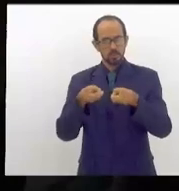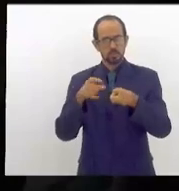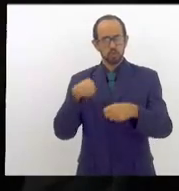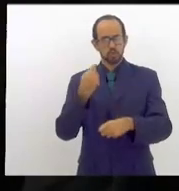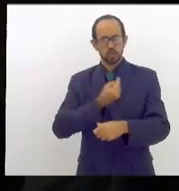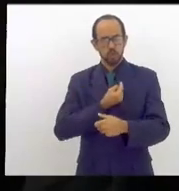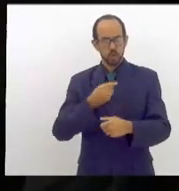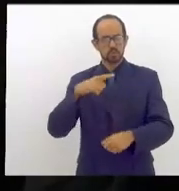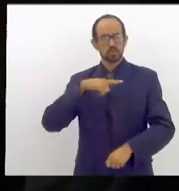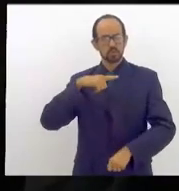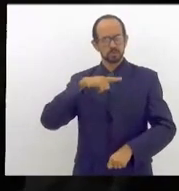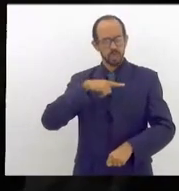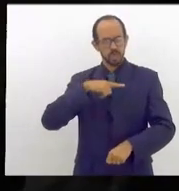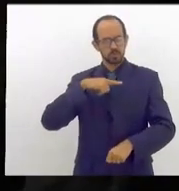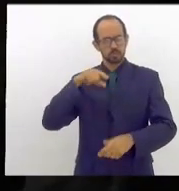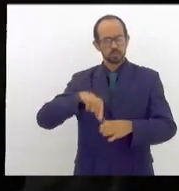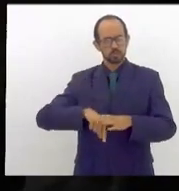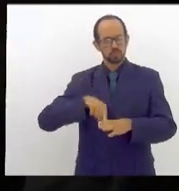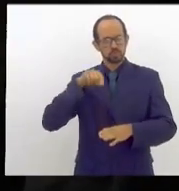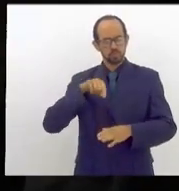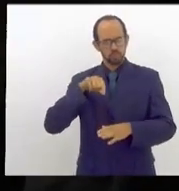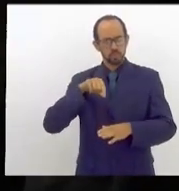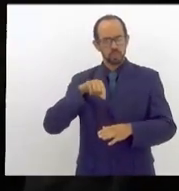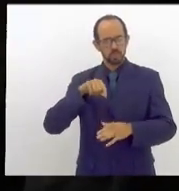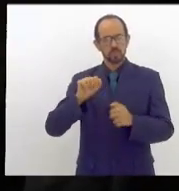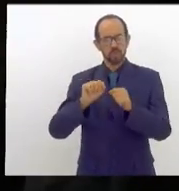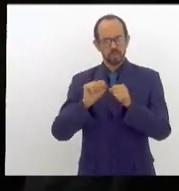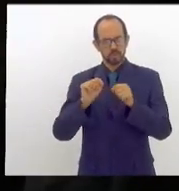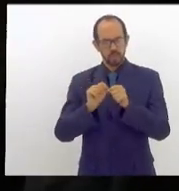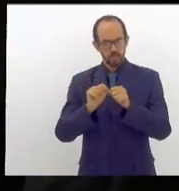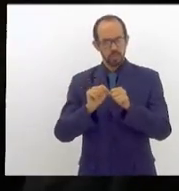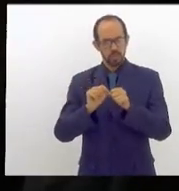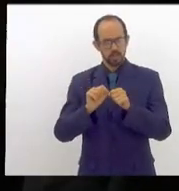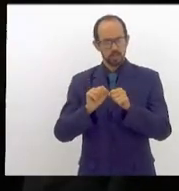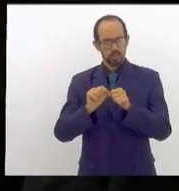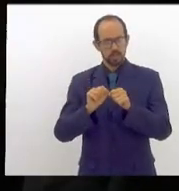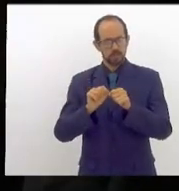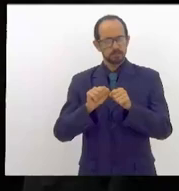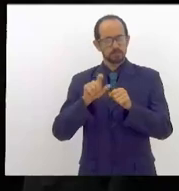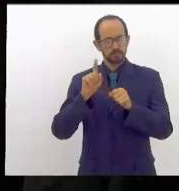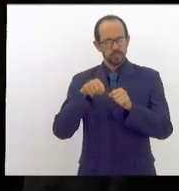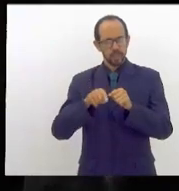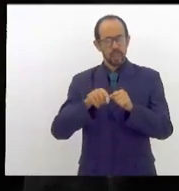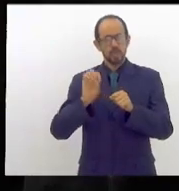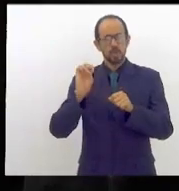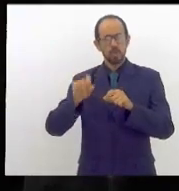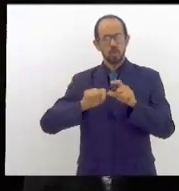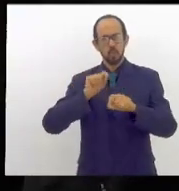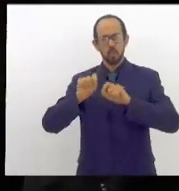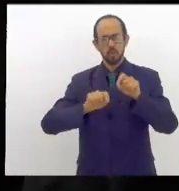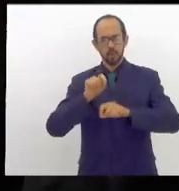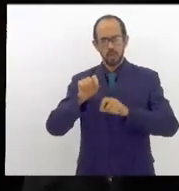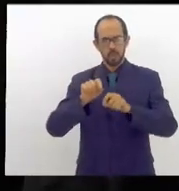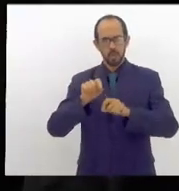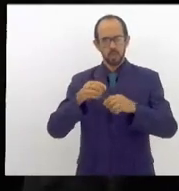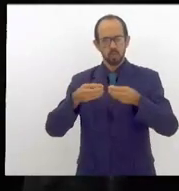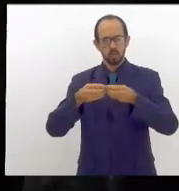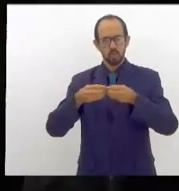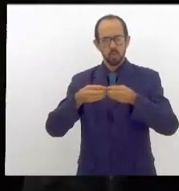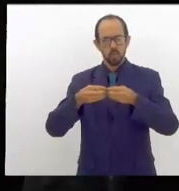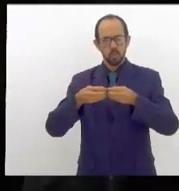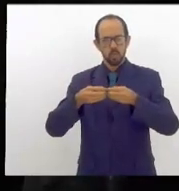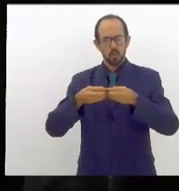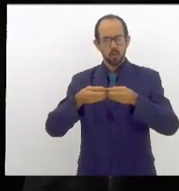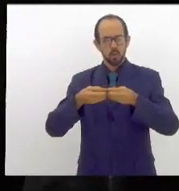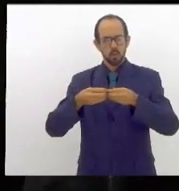temos destaques a fazer e destaques que vão em cima da recomposição que os servidores